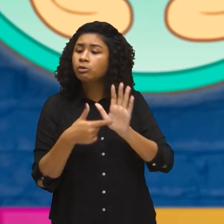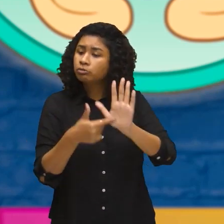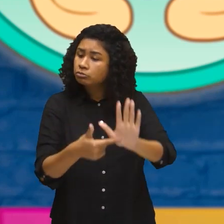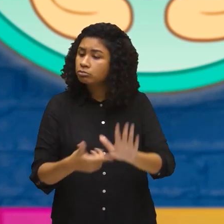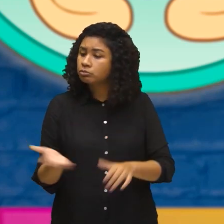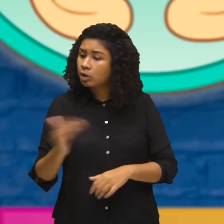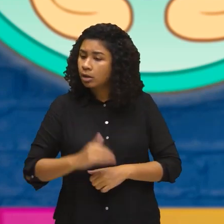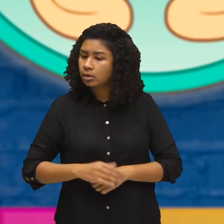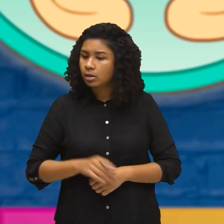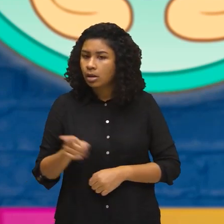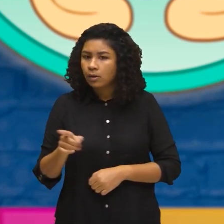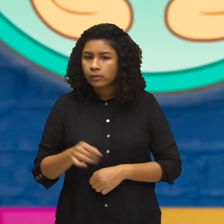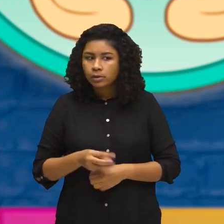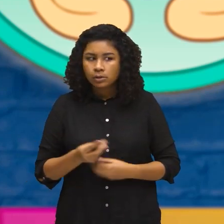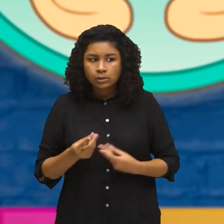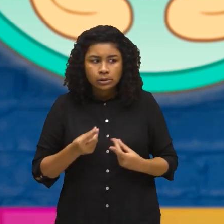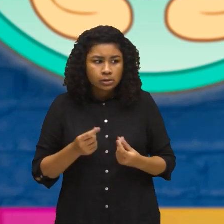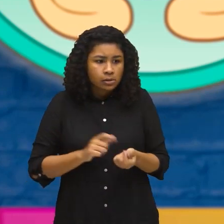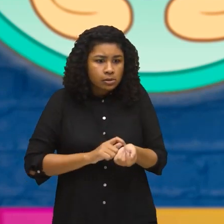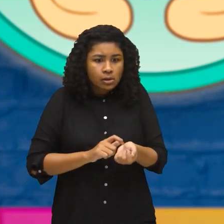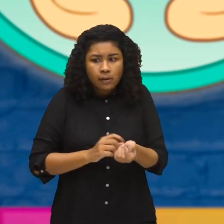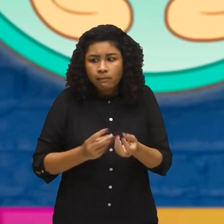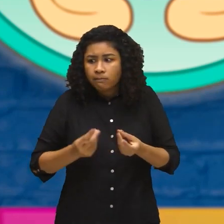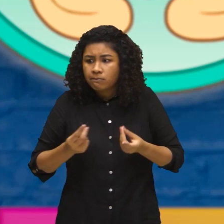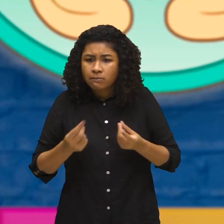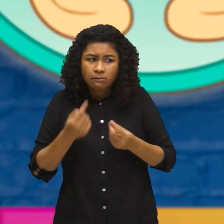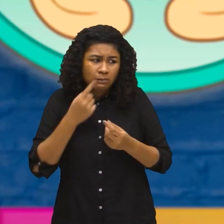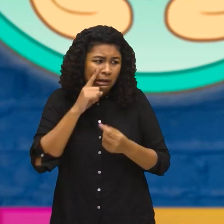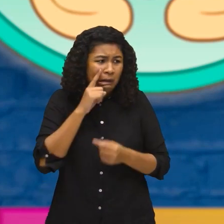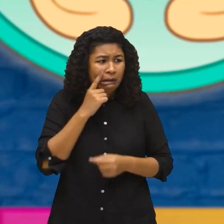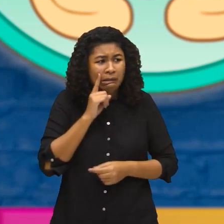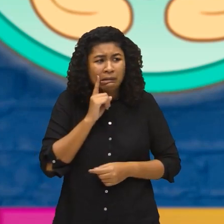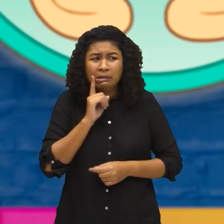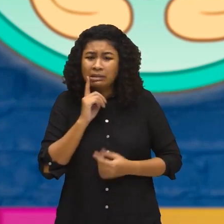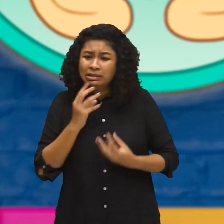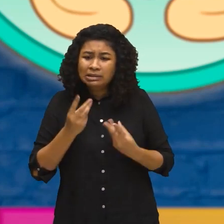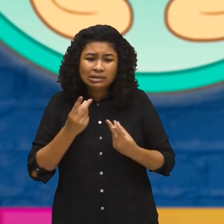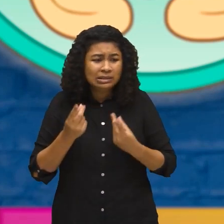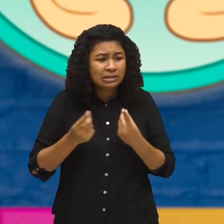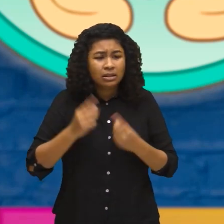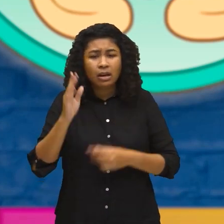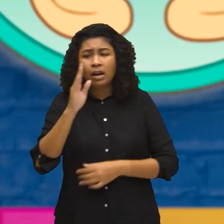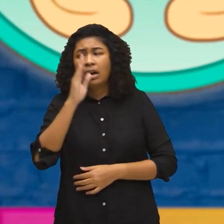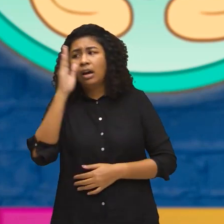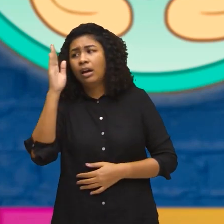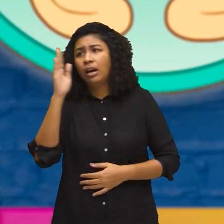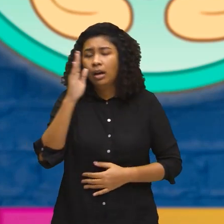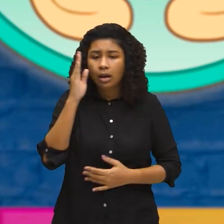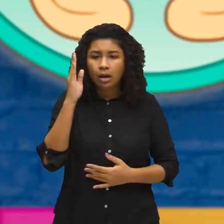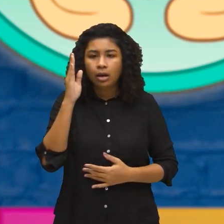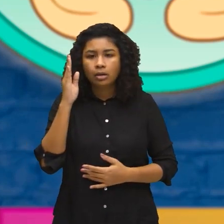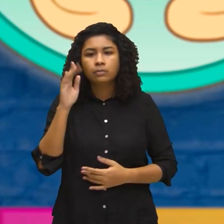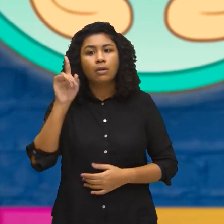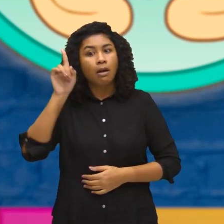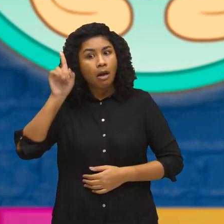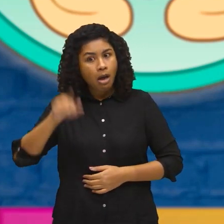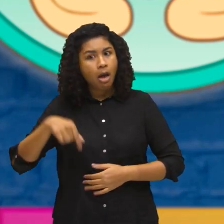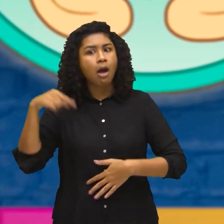ela começa a ficar nervosa, chora, começa a passar mal. Esse